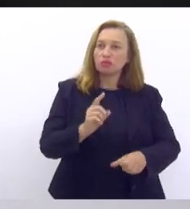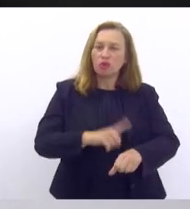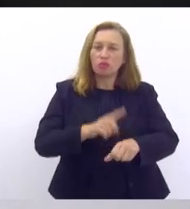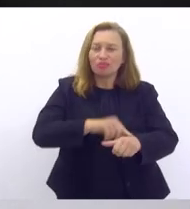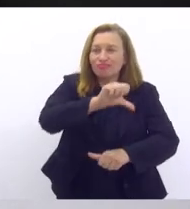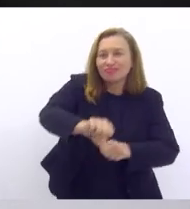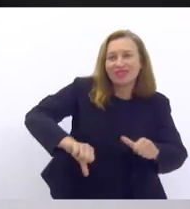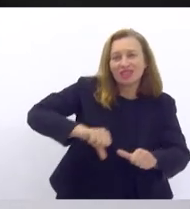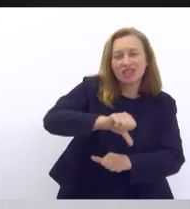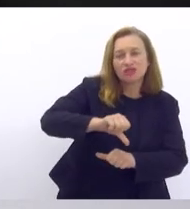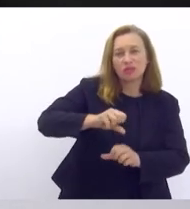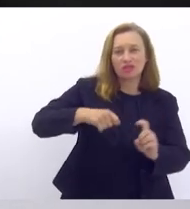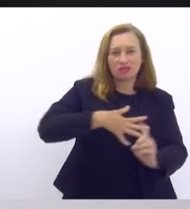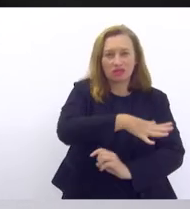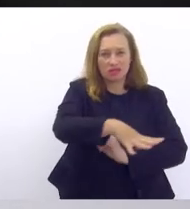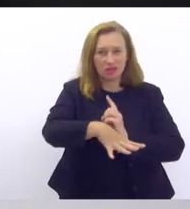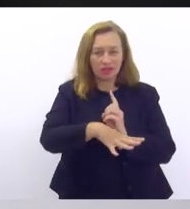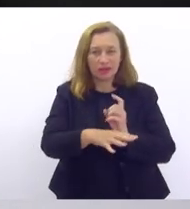da sociedade.